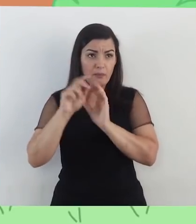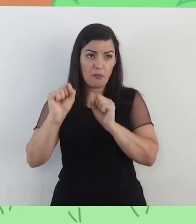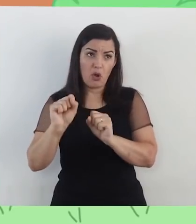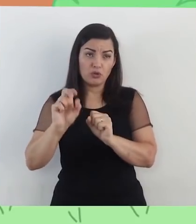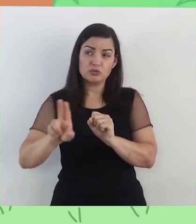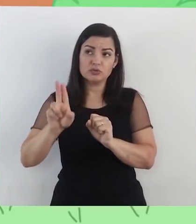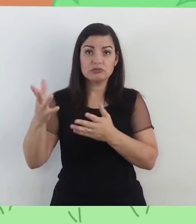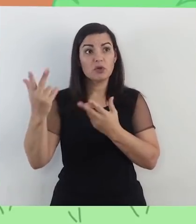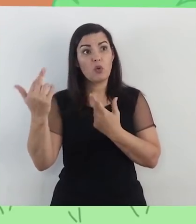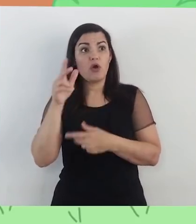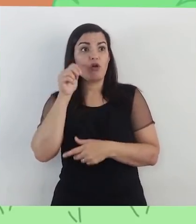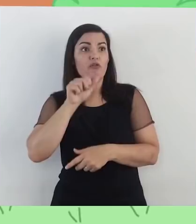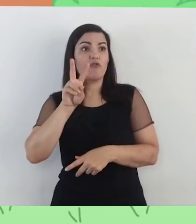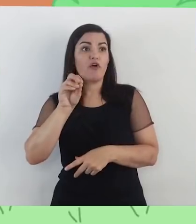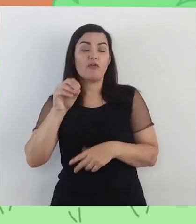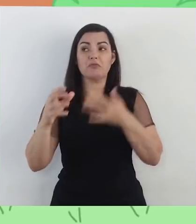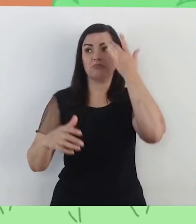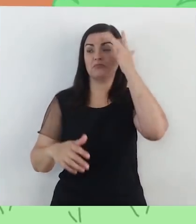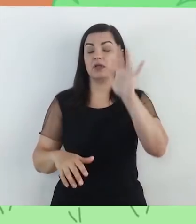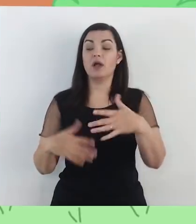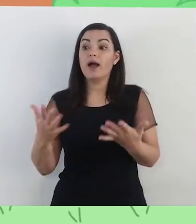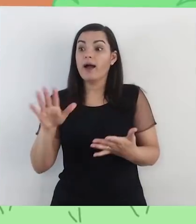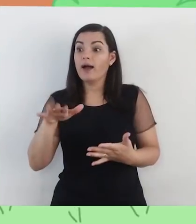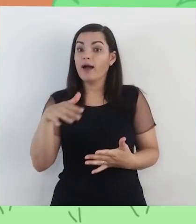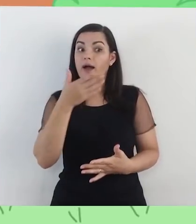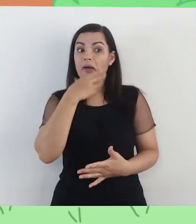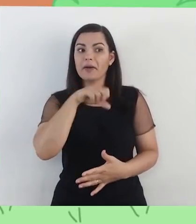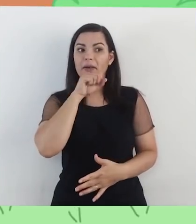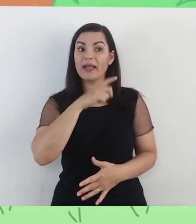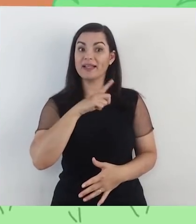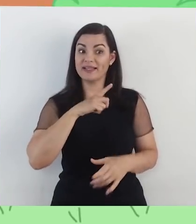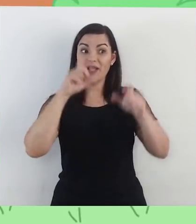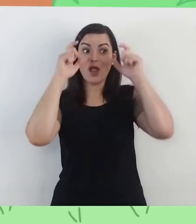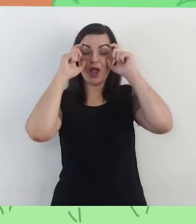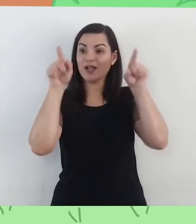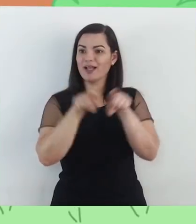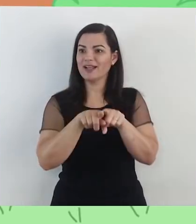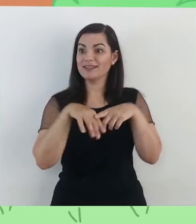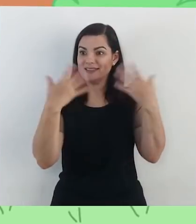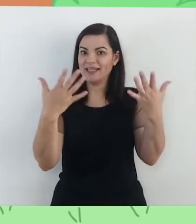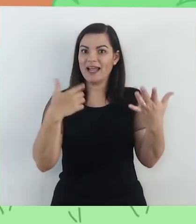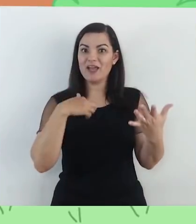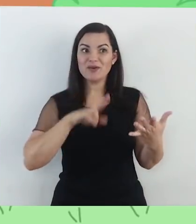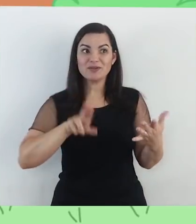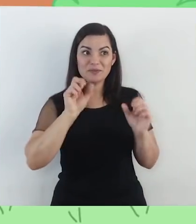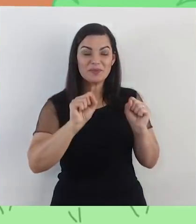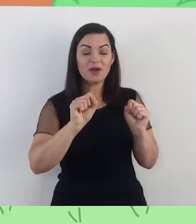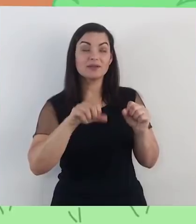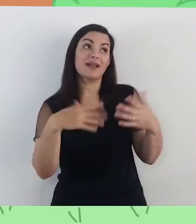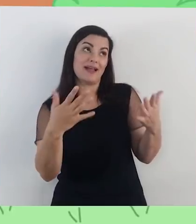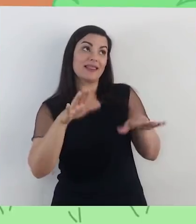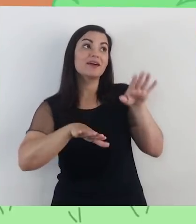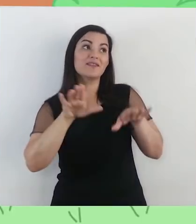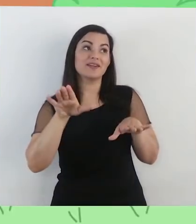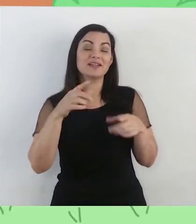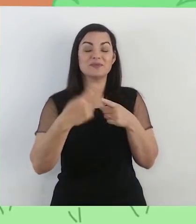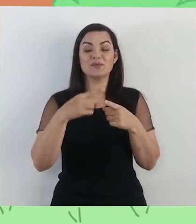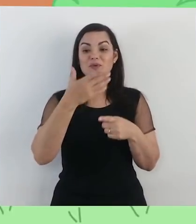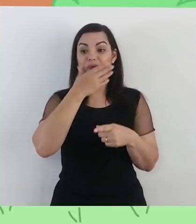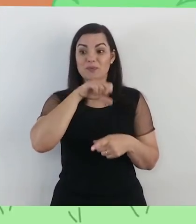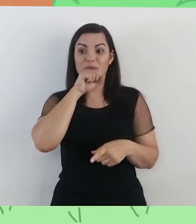Por quê? O papai também tem uns óculos. Será que funciona para mim? Não, pode ser. O papai é bem mais novo do